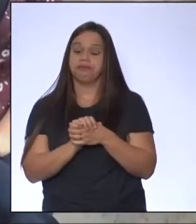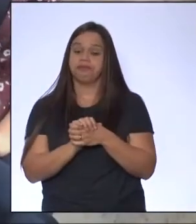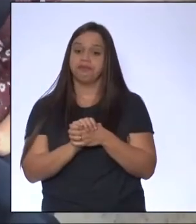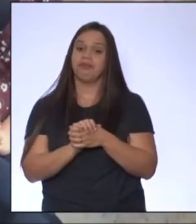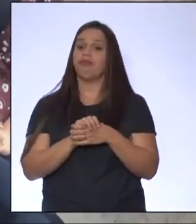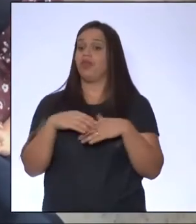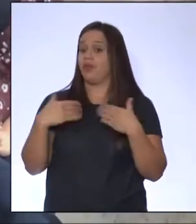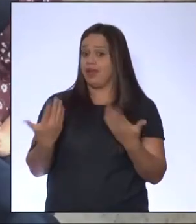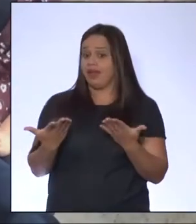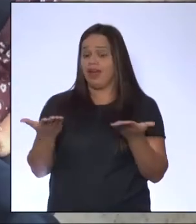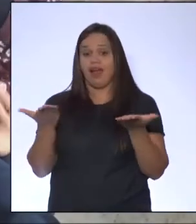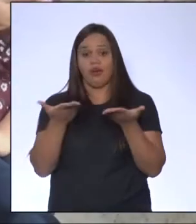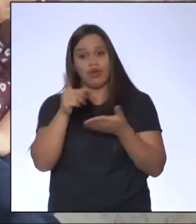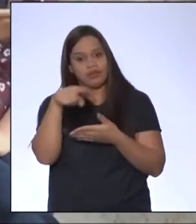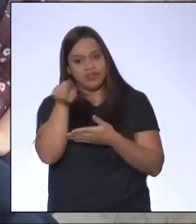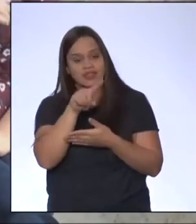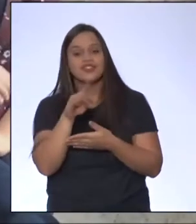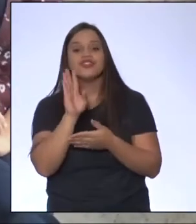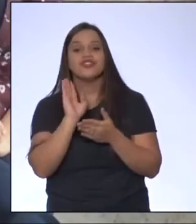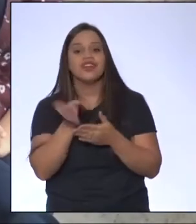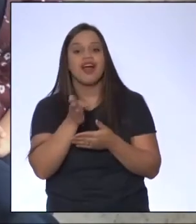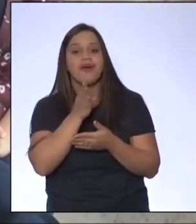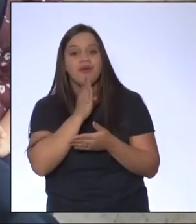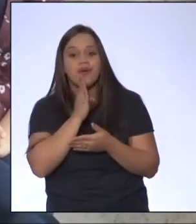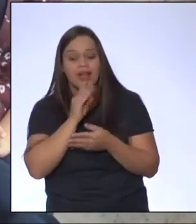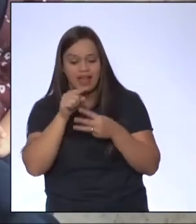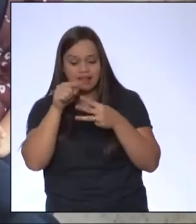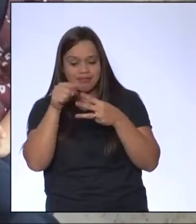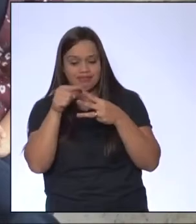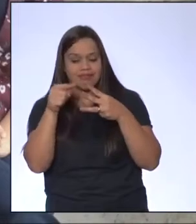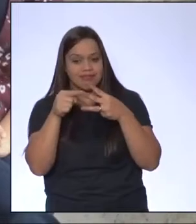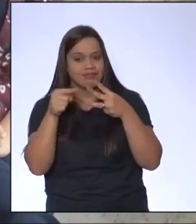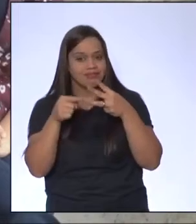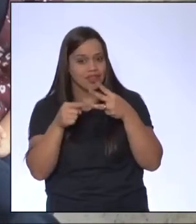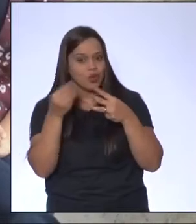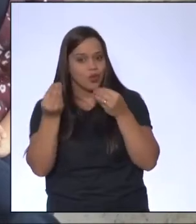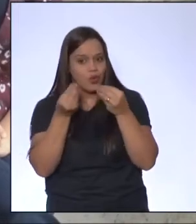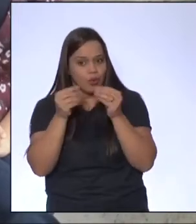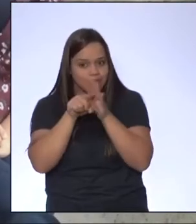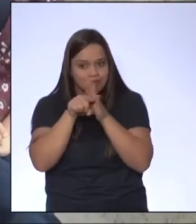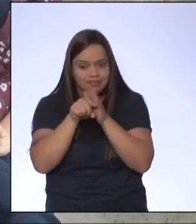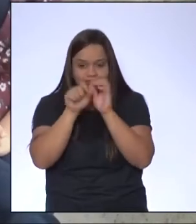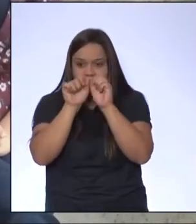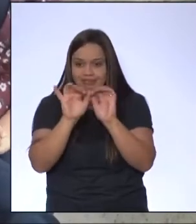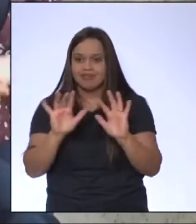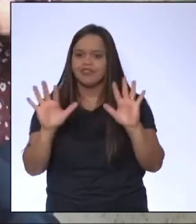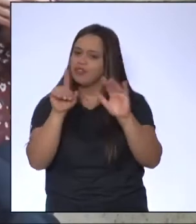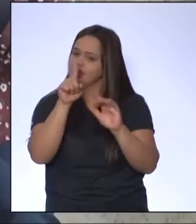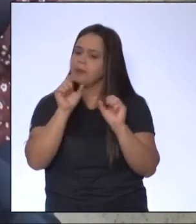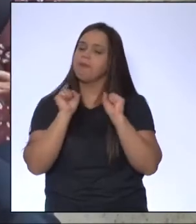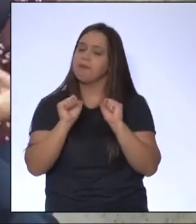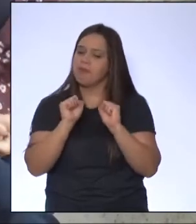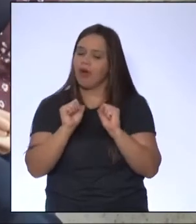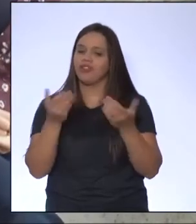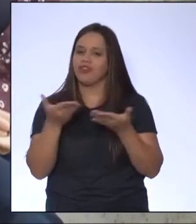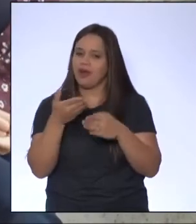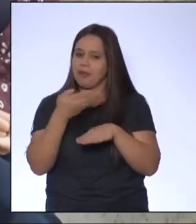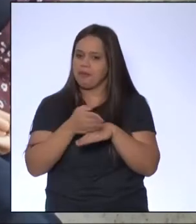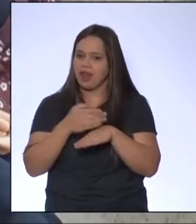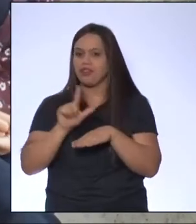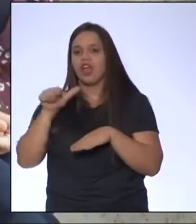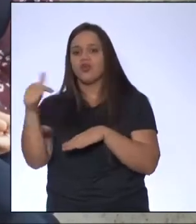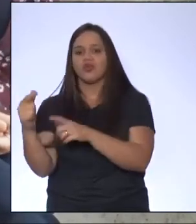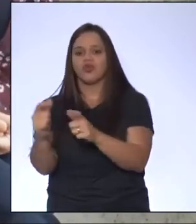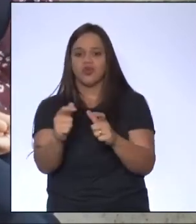Bom, agora que você já conhece as 3 primeiras etapas de análise das paisagens, você pode colocar em prática em outros